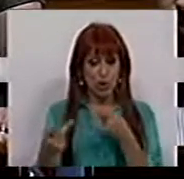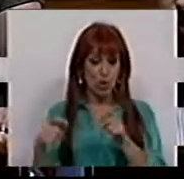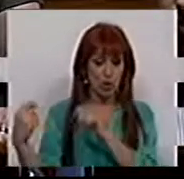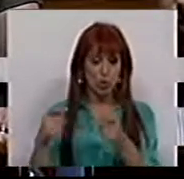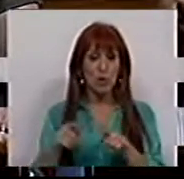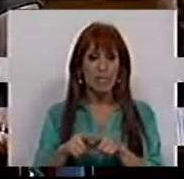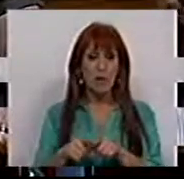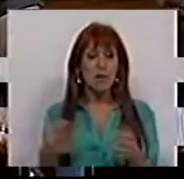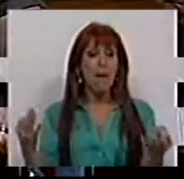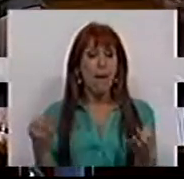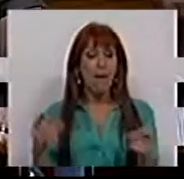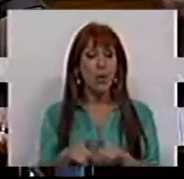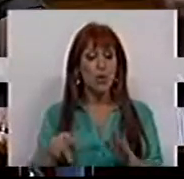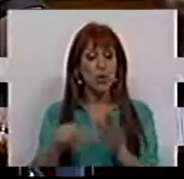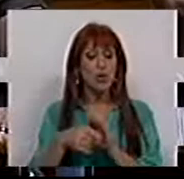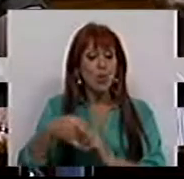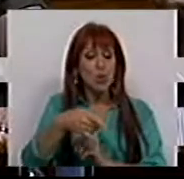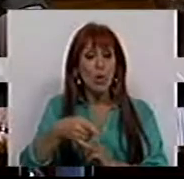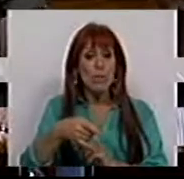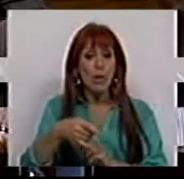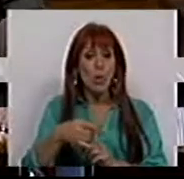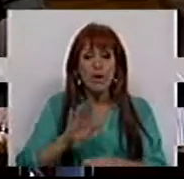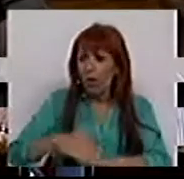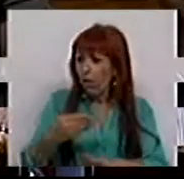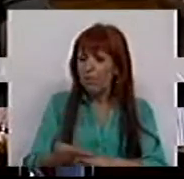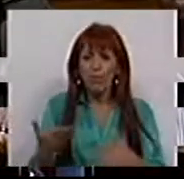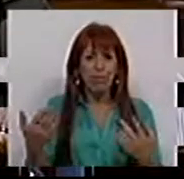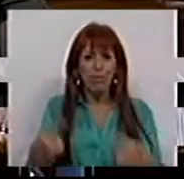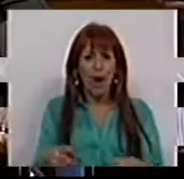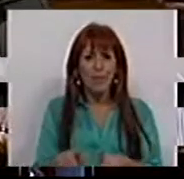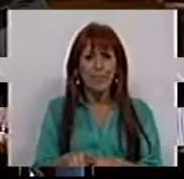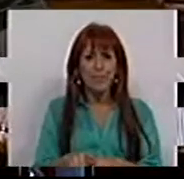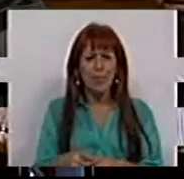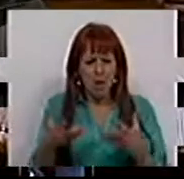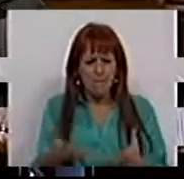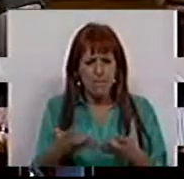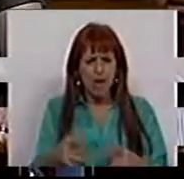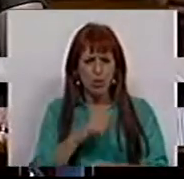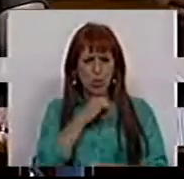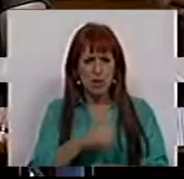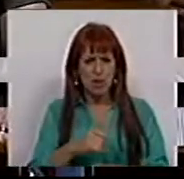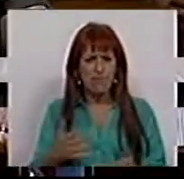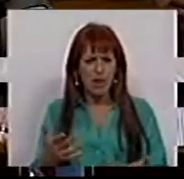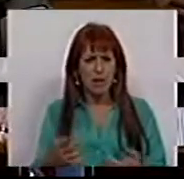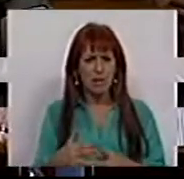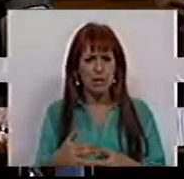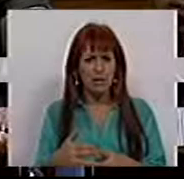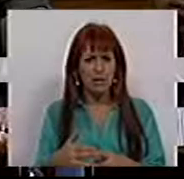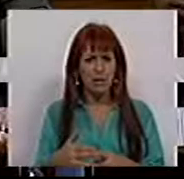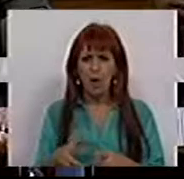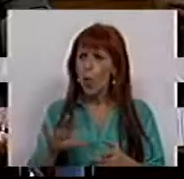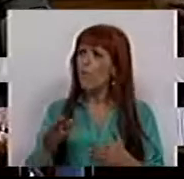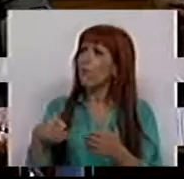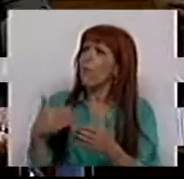discutimos, é de reconhecer que o artigo 9º acaba por reforçar a questão do peso do consentimento ao